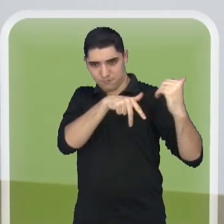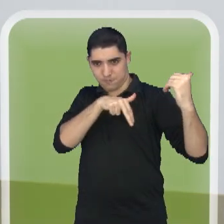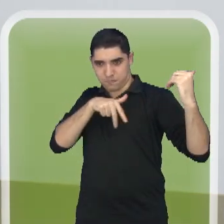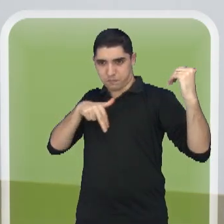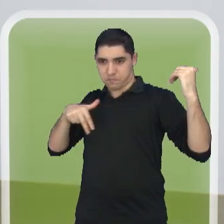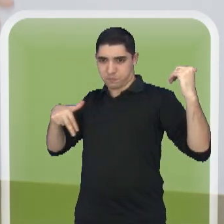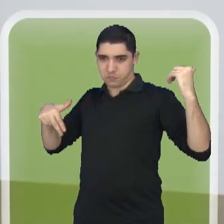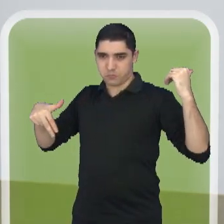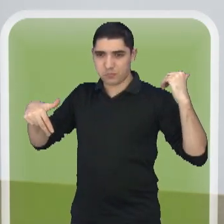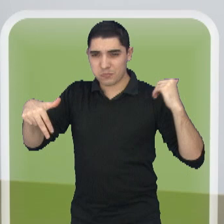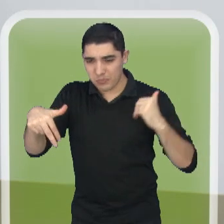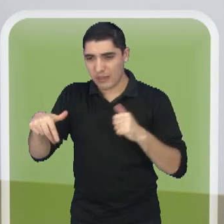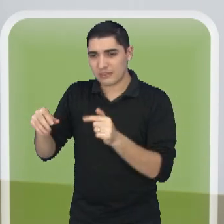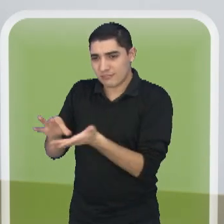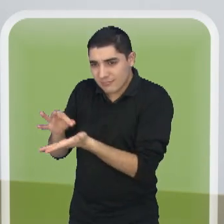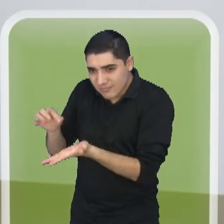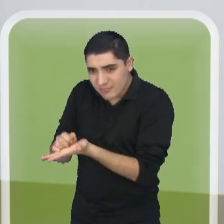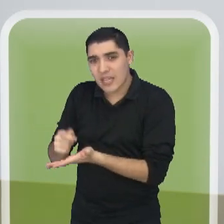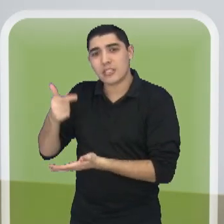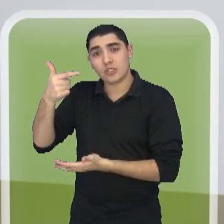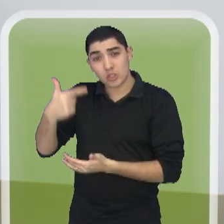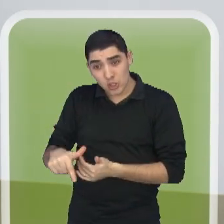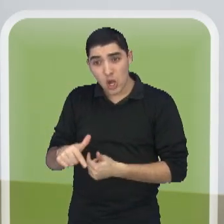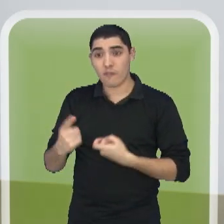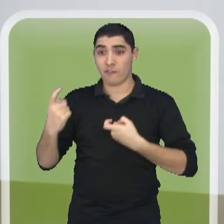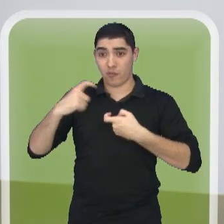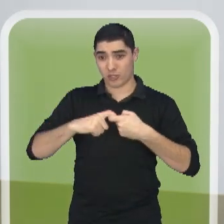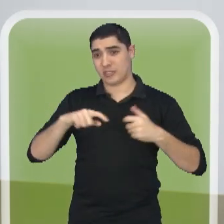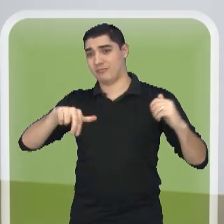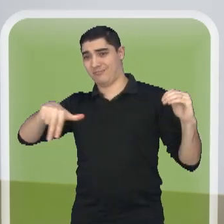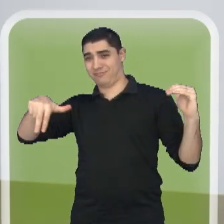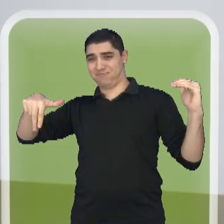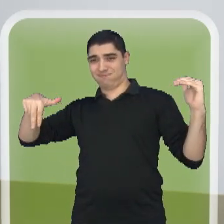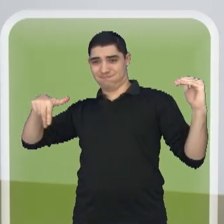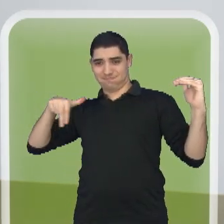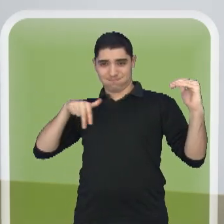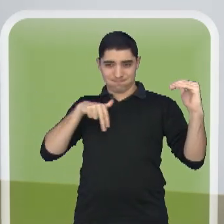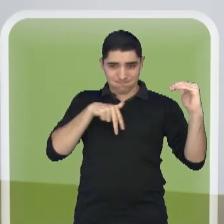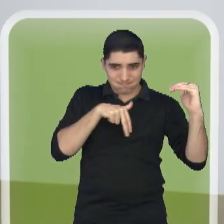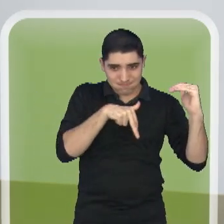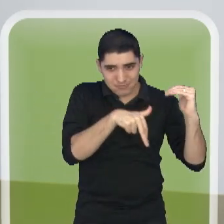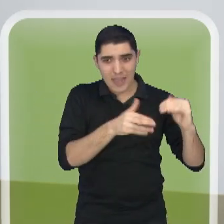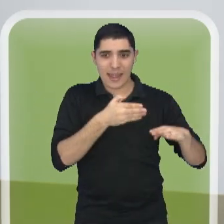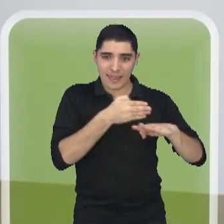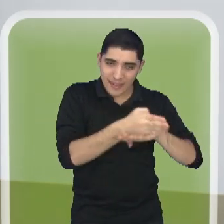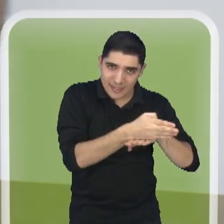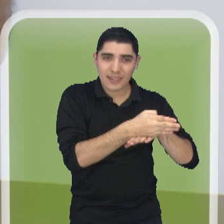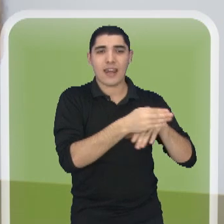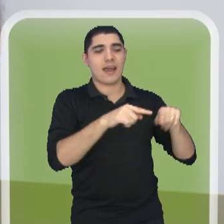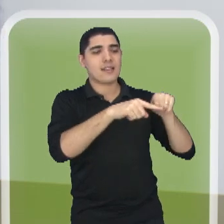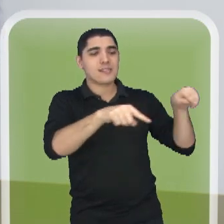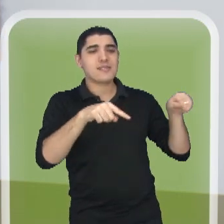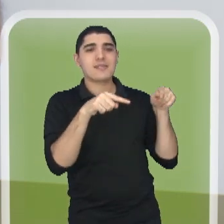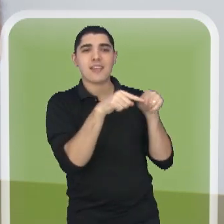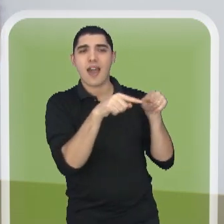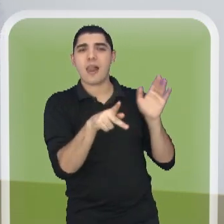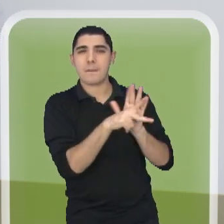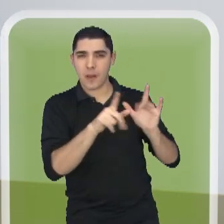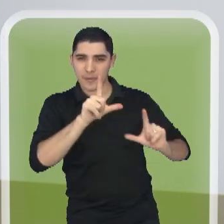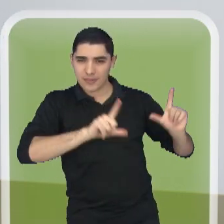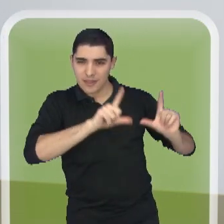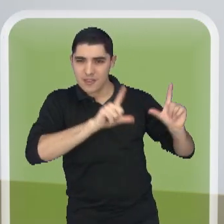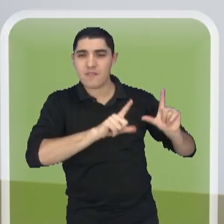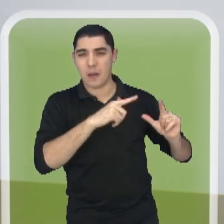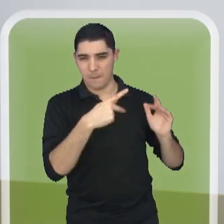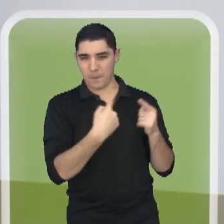o credenciamento, voltar por fora do estádio, sair do estádio, voltar para ir para a cabine de imprensa, porque lá as